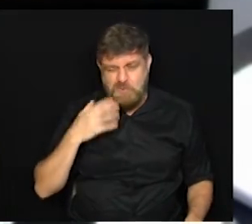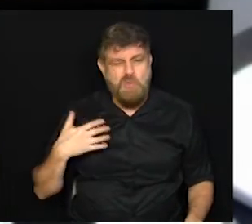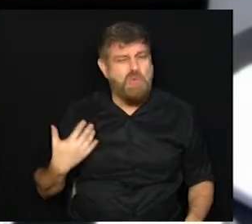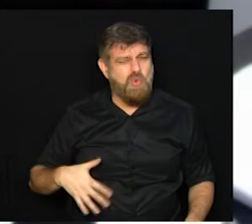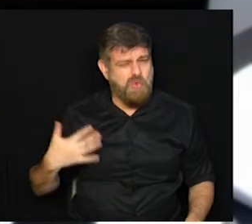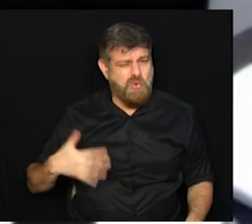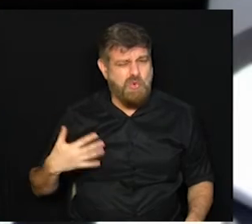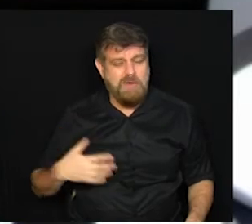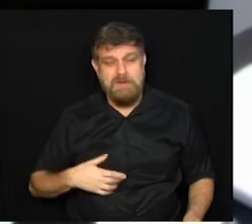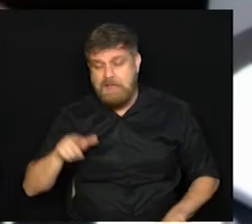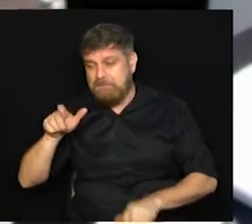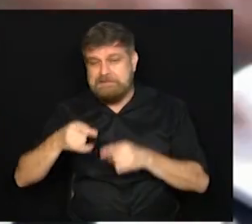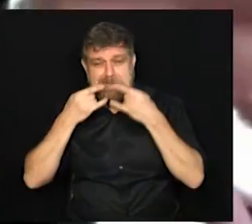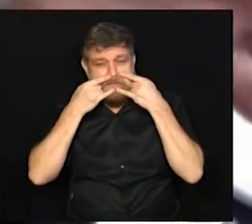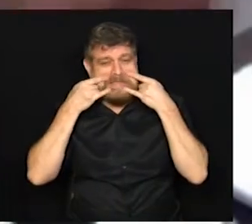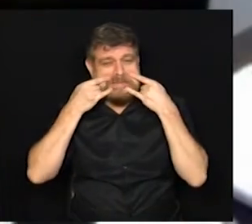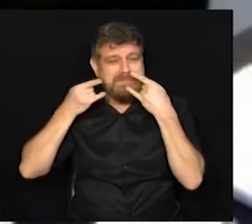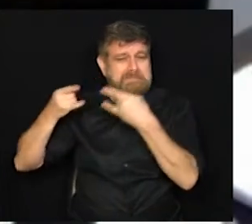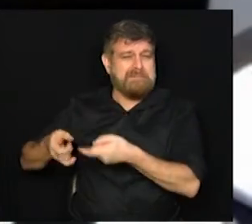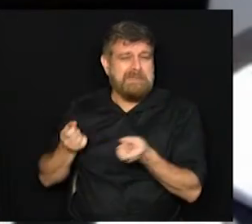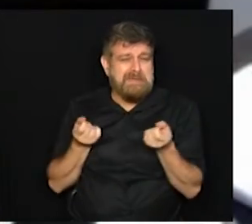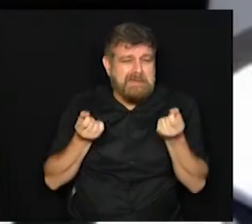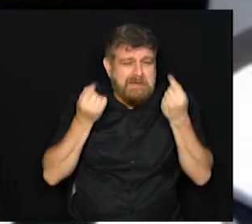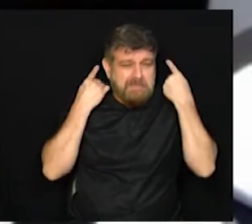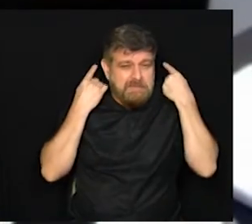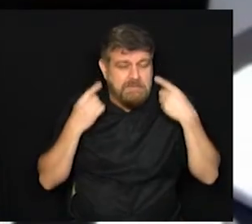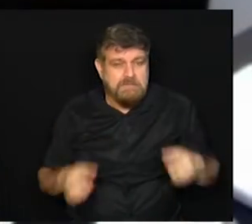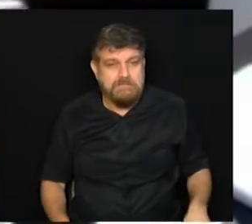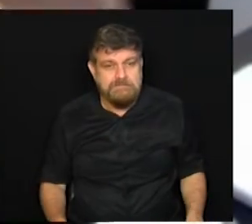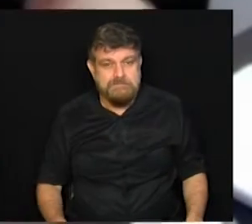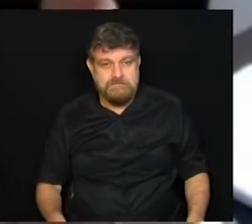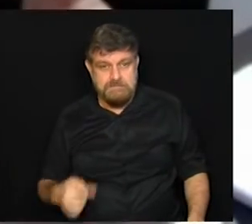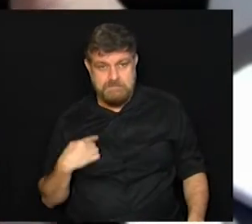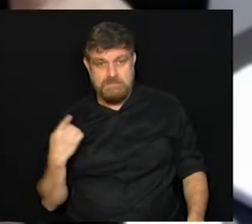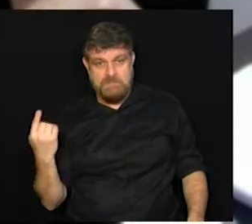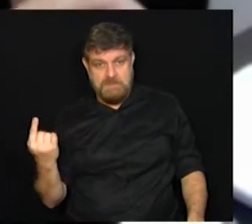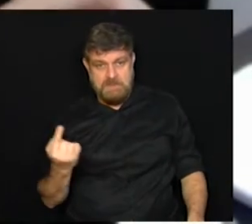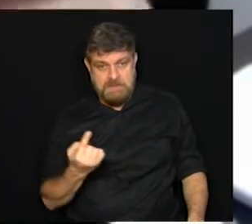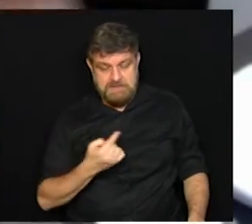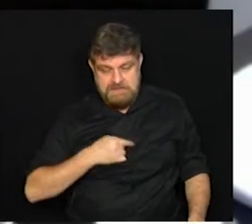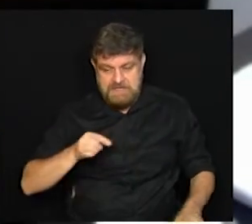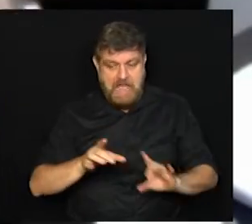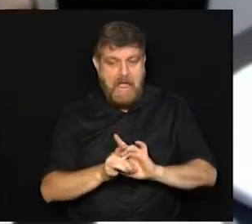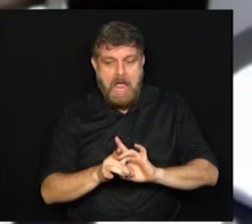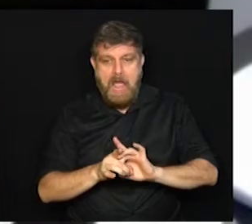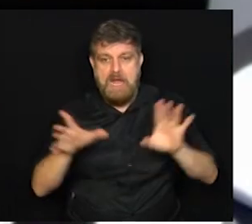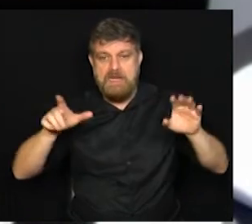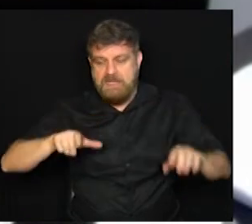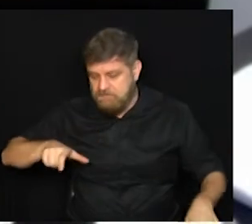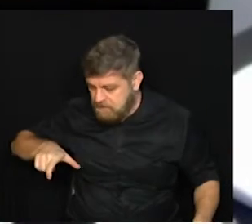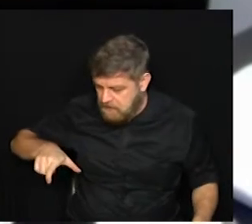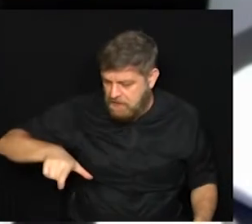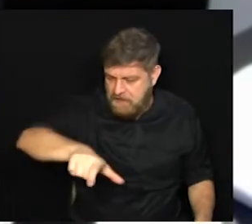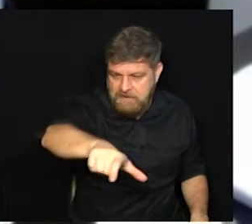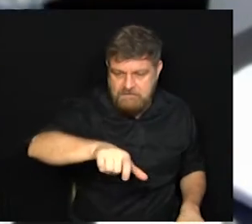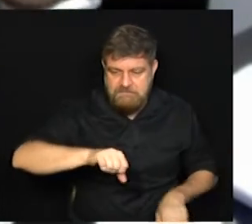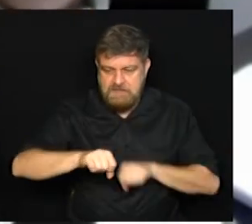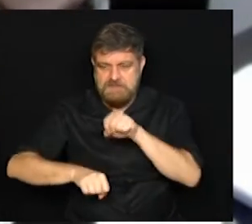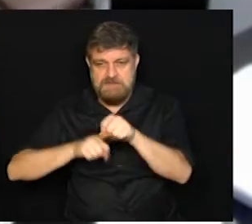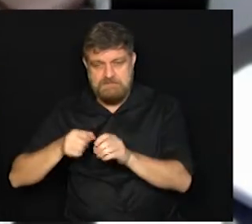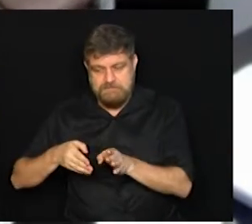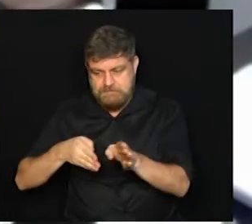às vezes não usam máscara, outras utilizam máscara, mas se nós liberarmos, né, essa faixa, com certeza nós